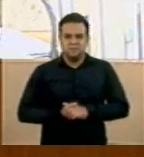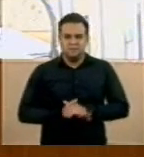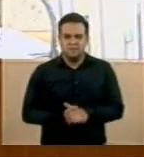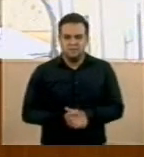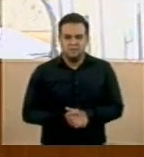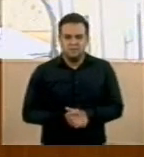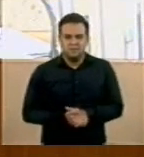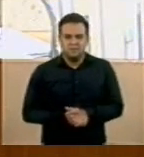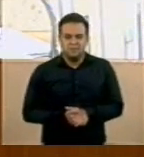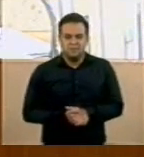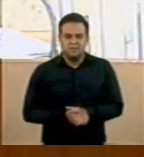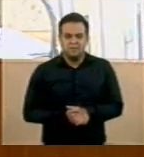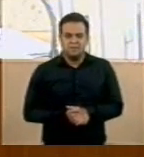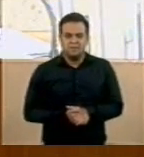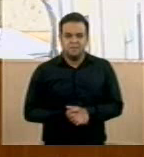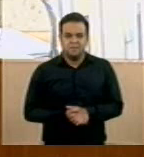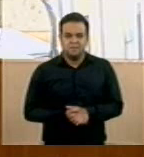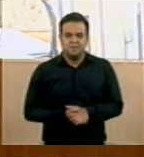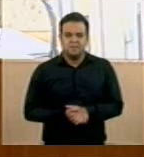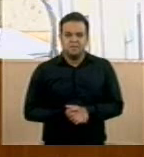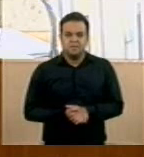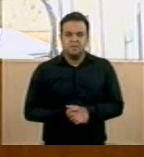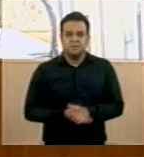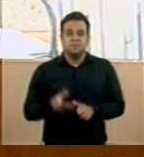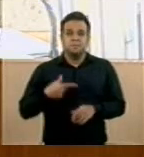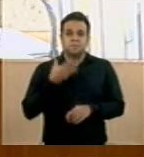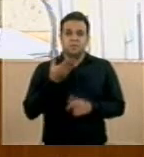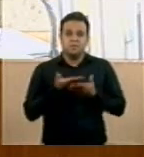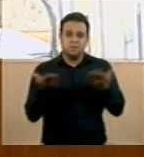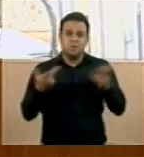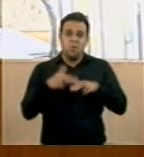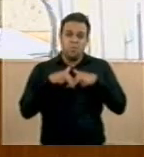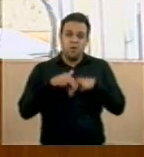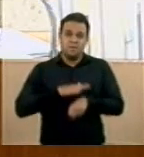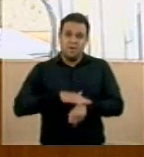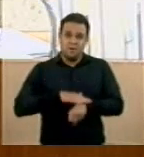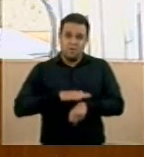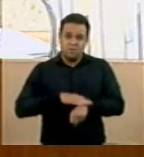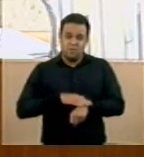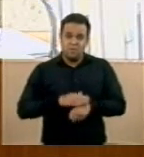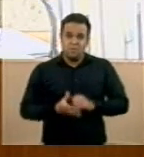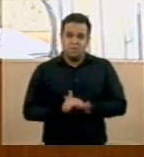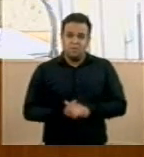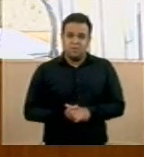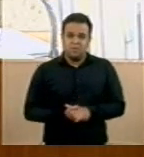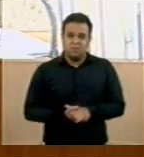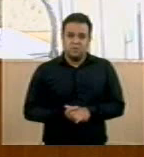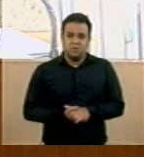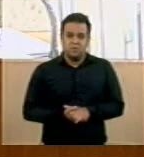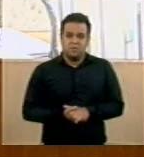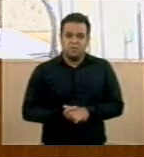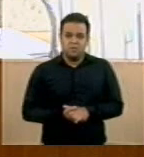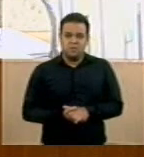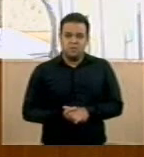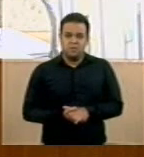que acabamos de ouvir. Eu proporia aos senhores ministros que, em razão da hora... Da hora e do quórum. Da hora e do